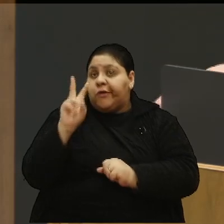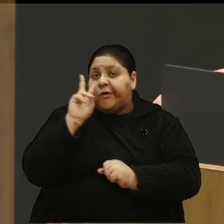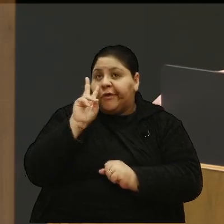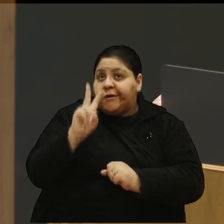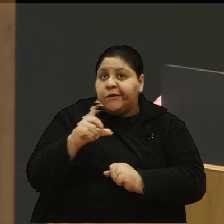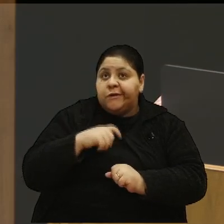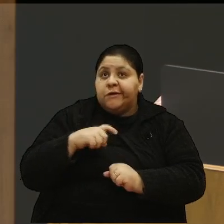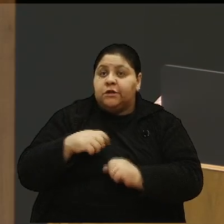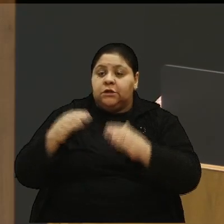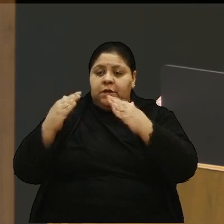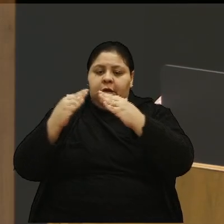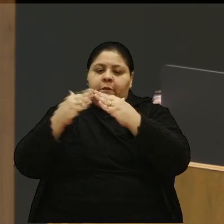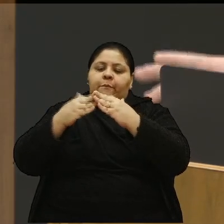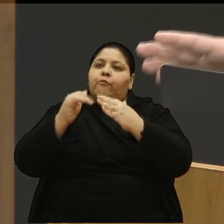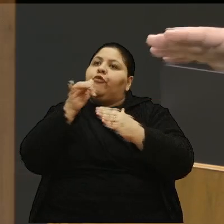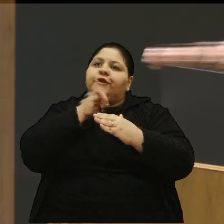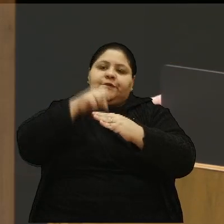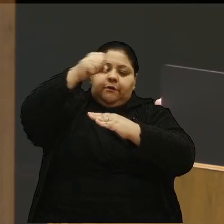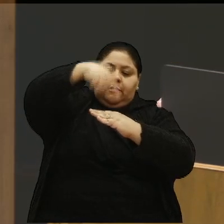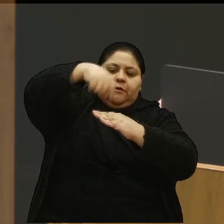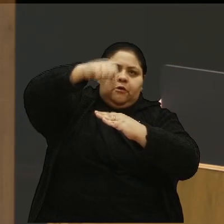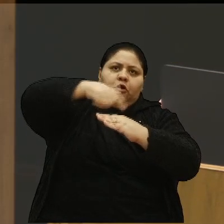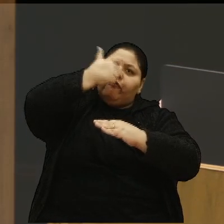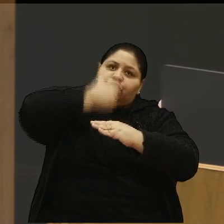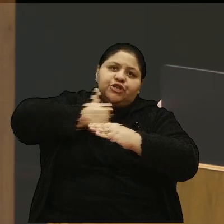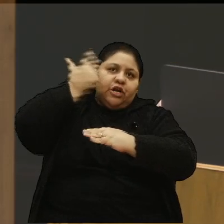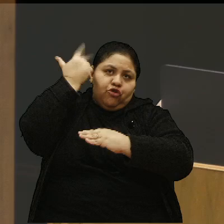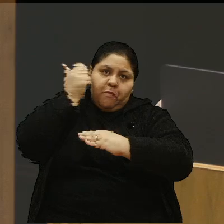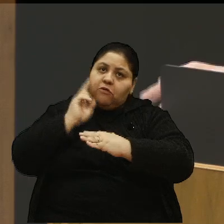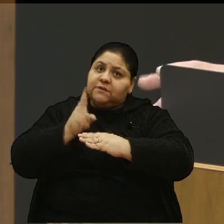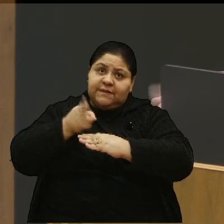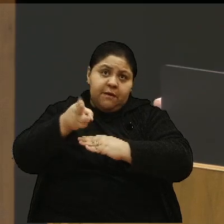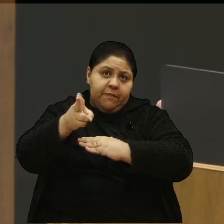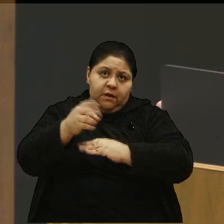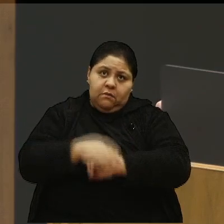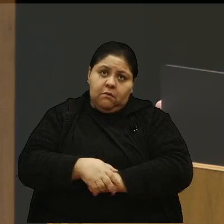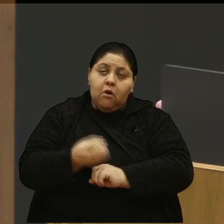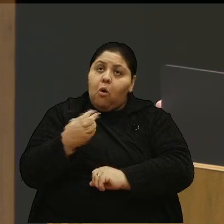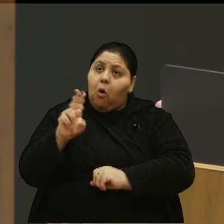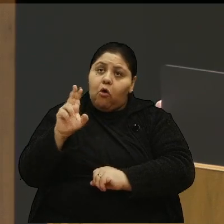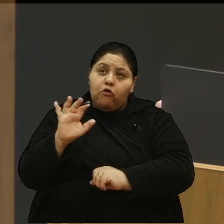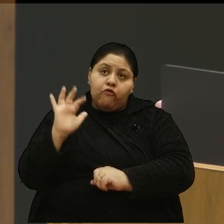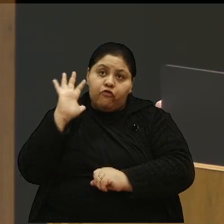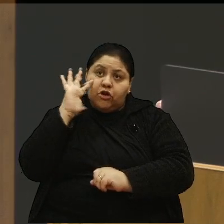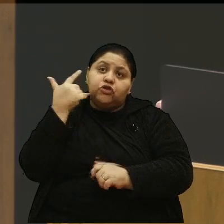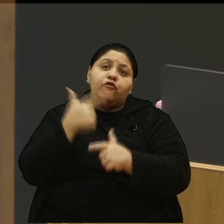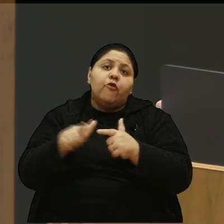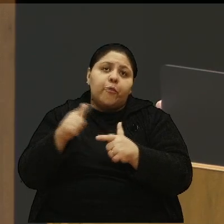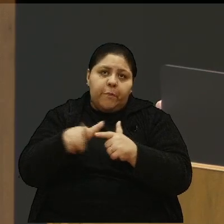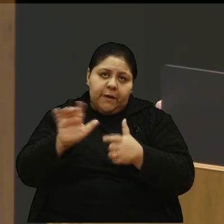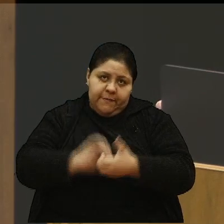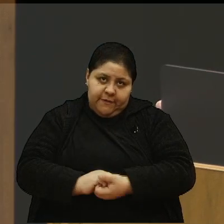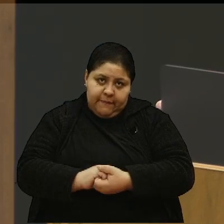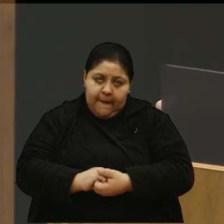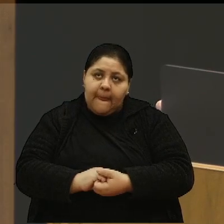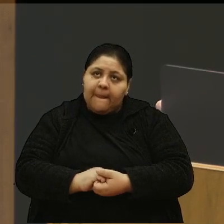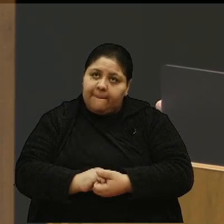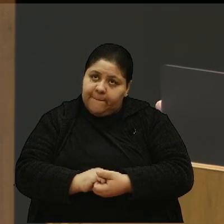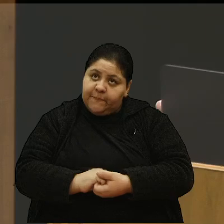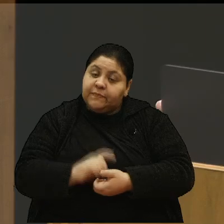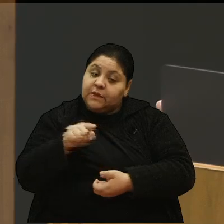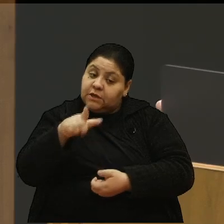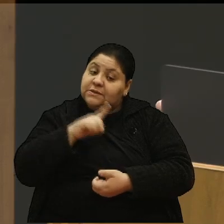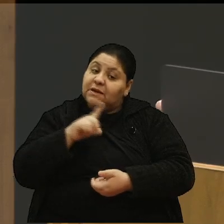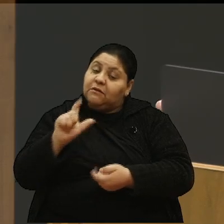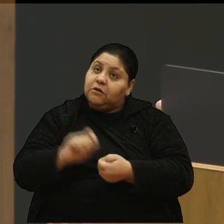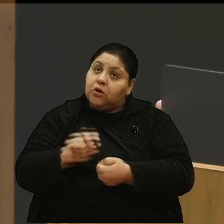uma goteira na minha casa. Eu vou me acostumar que essa goteira sempre esteve ali ou eu vou solucionar aquela goteira? Então, é isso que nós temos que